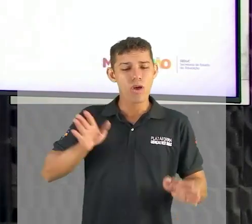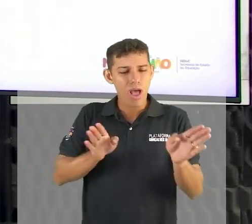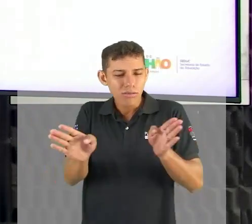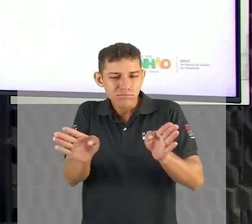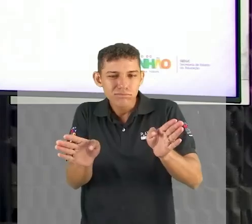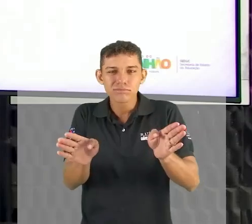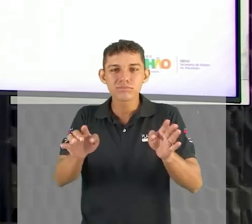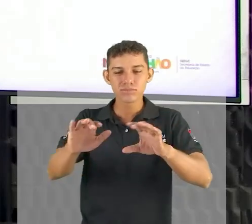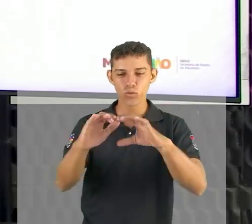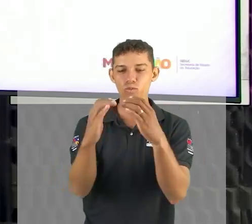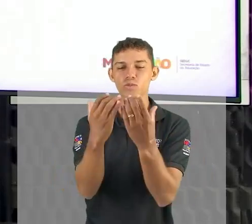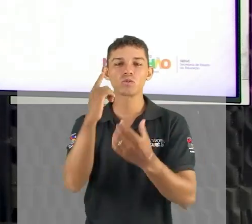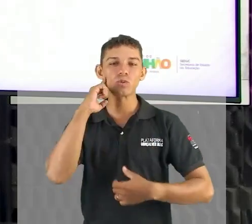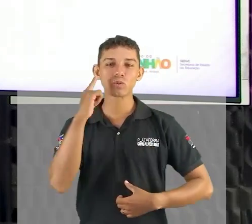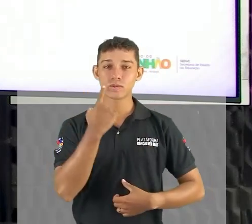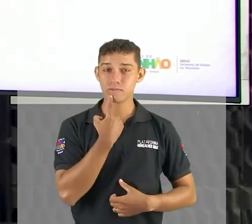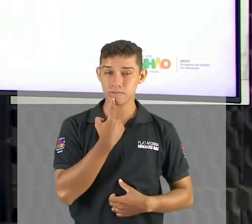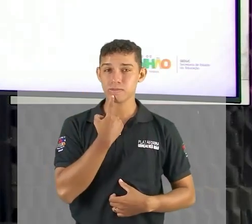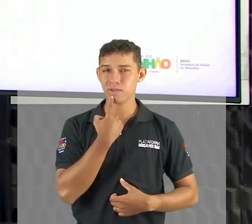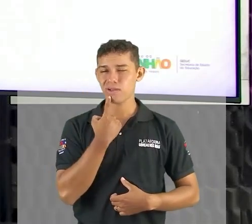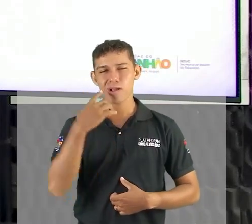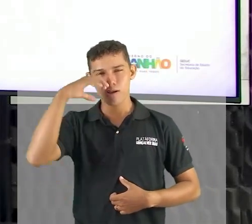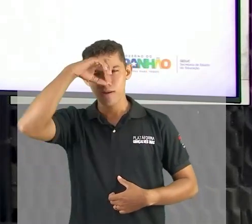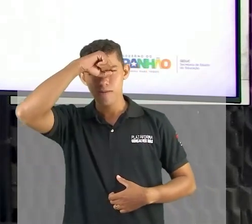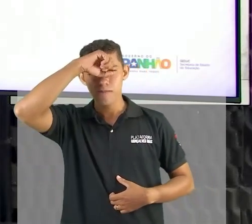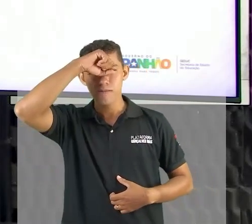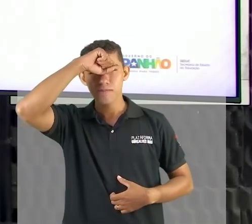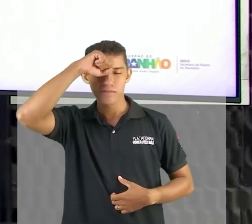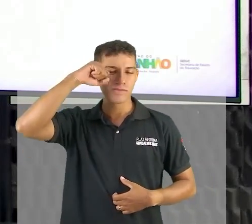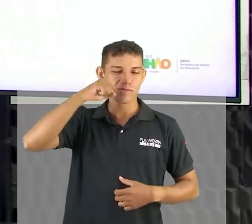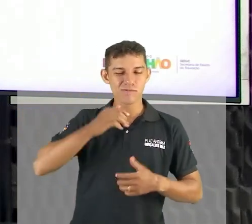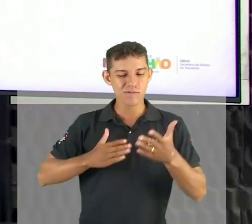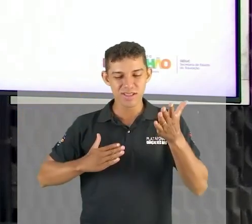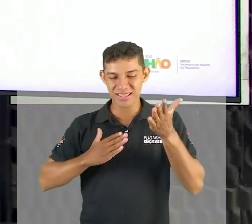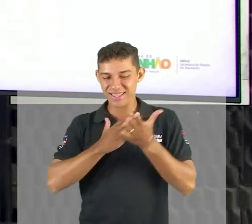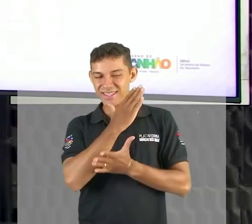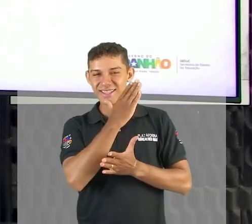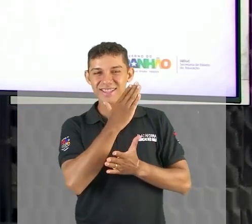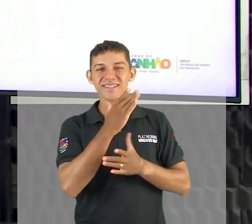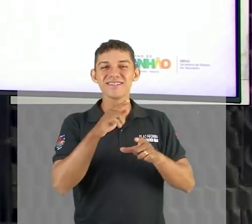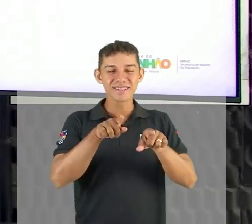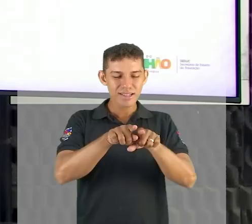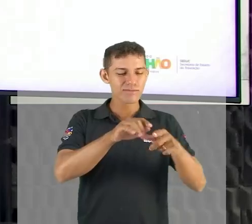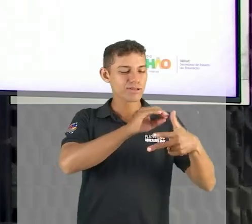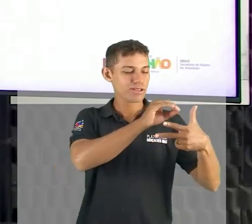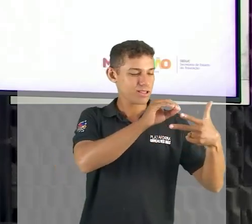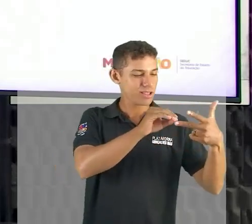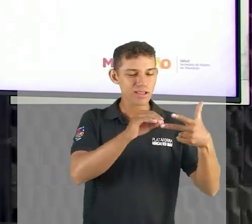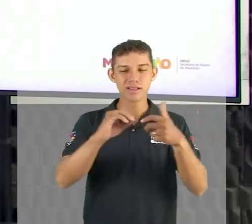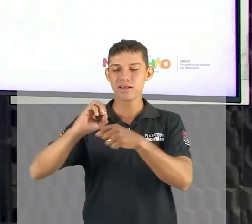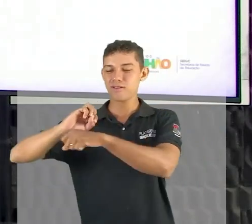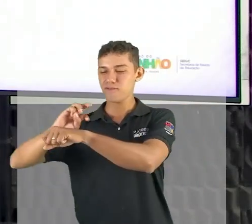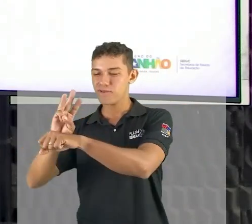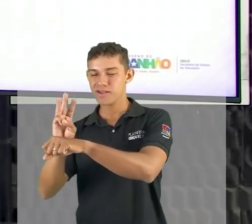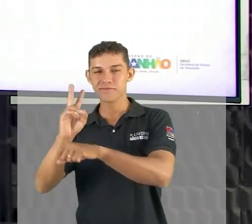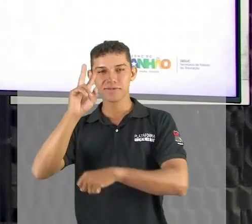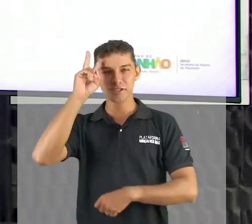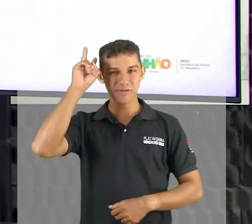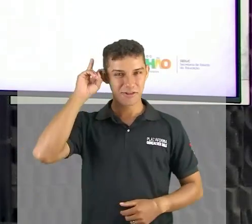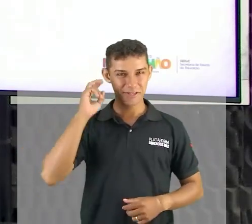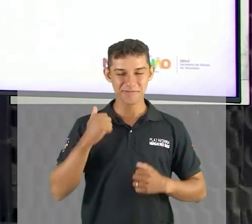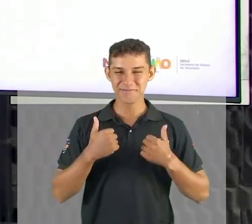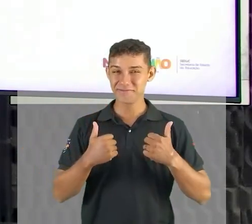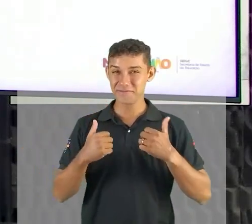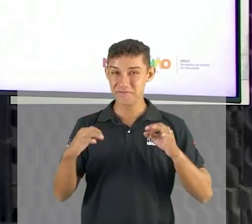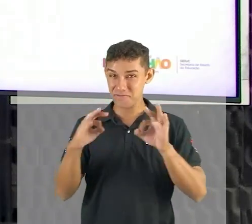para a comunidade surda também fazer sua preparação e também chegar a esse resultado, que é a sua aprovação no vestibular.